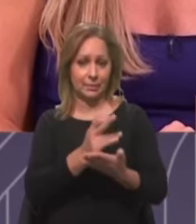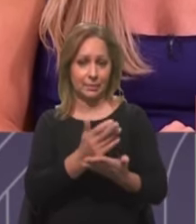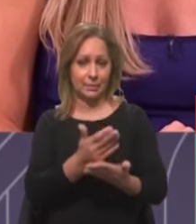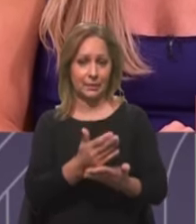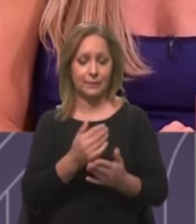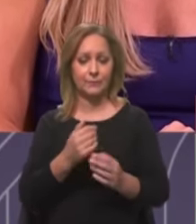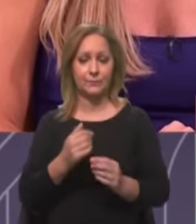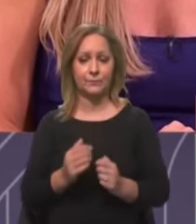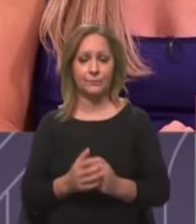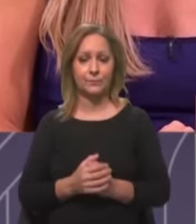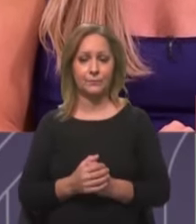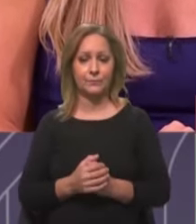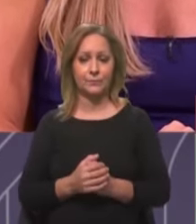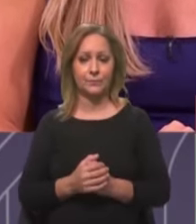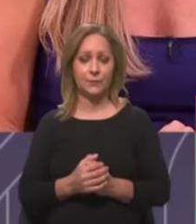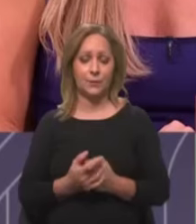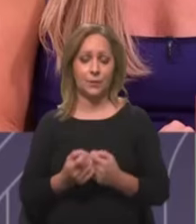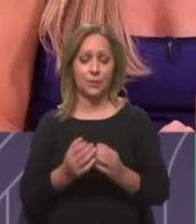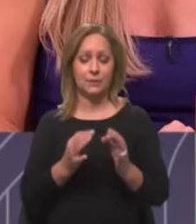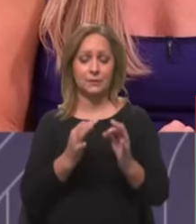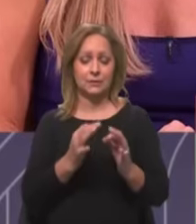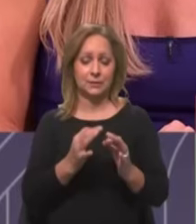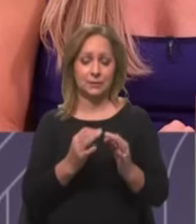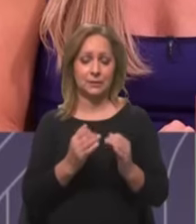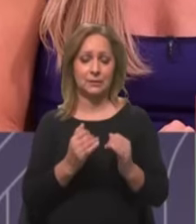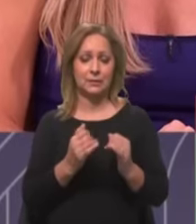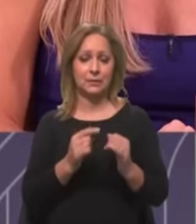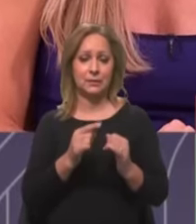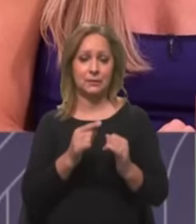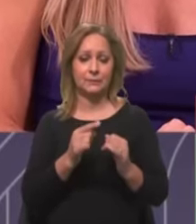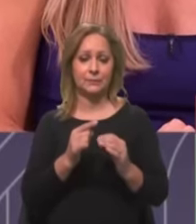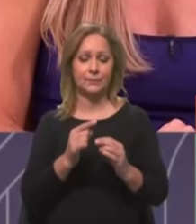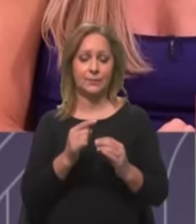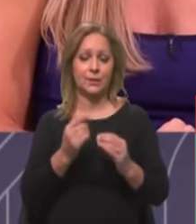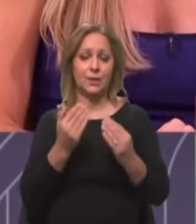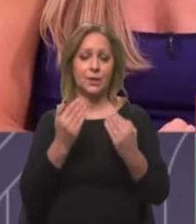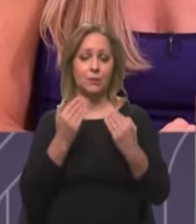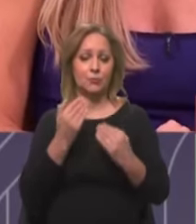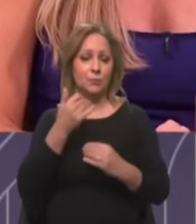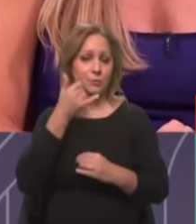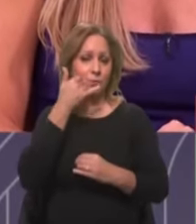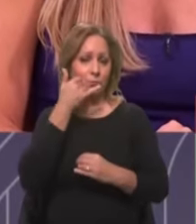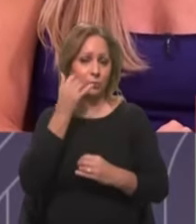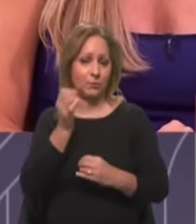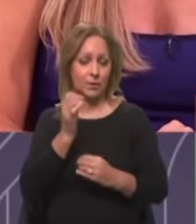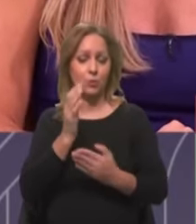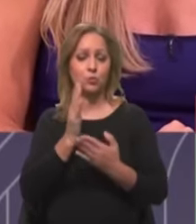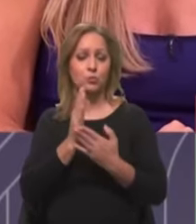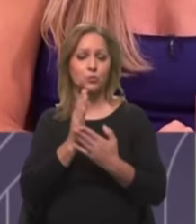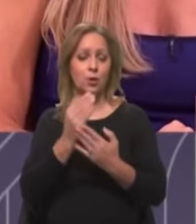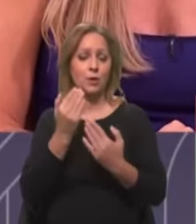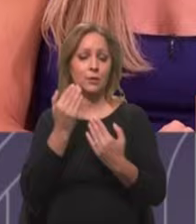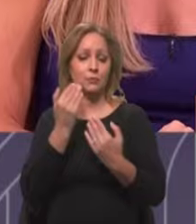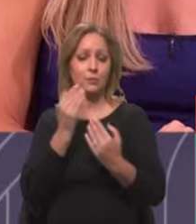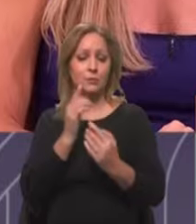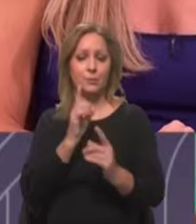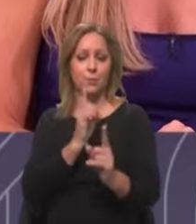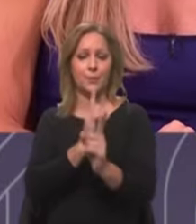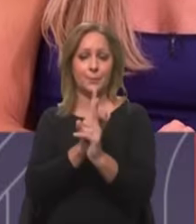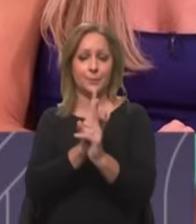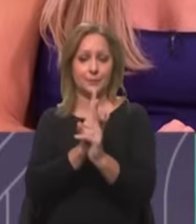que é quase os cuidados intensivos, não é? Portanto, eles não dão informação por telefone, só dão informação